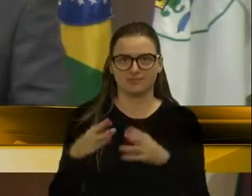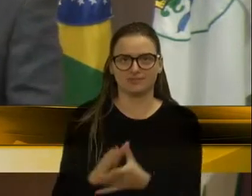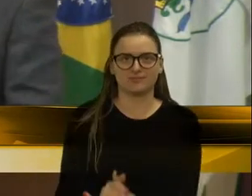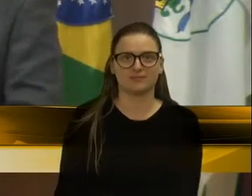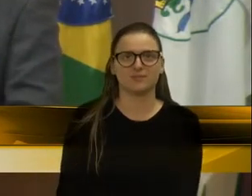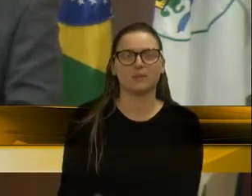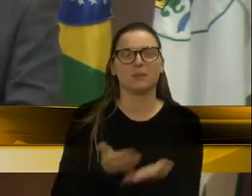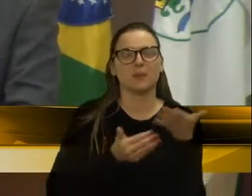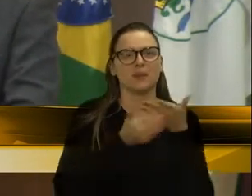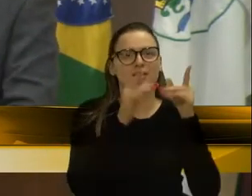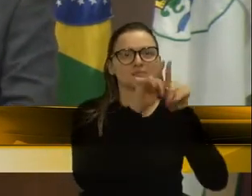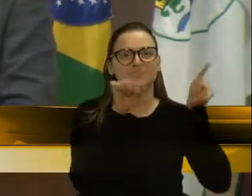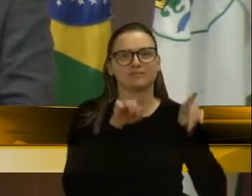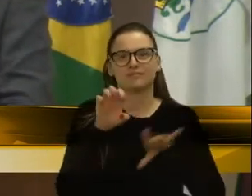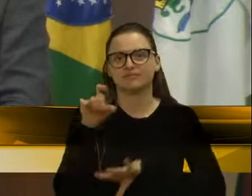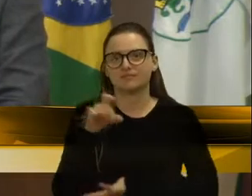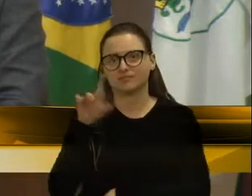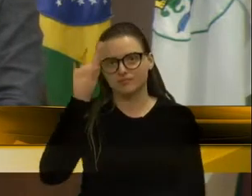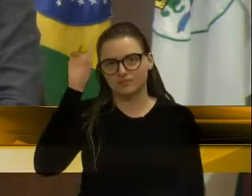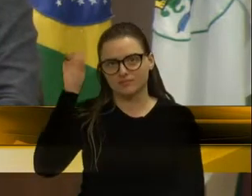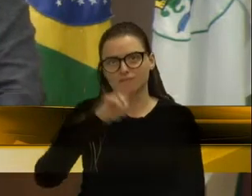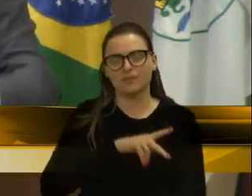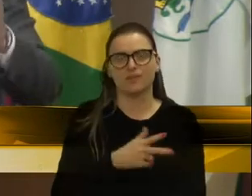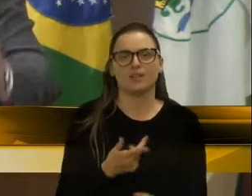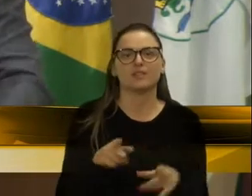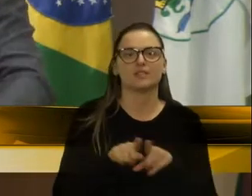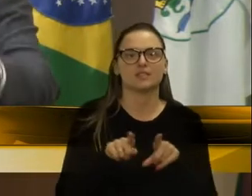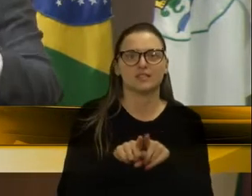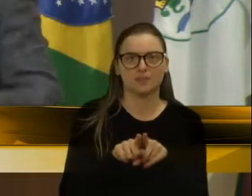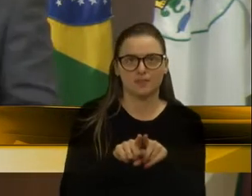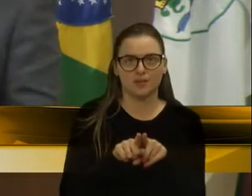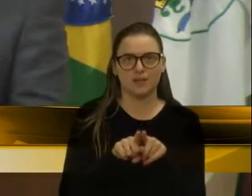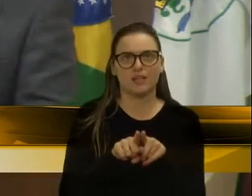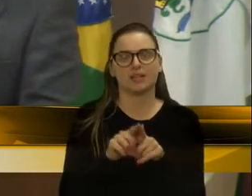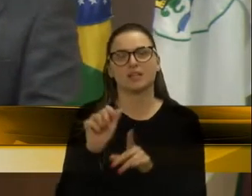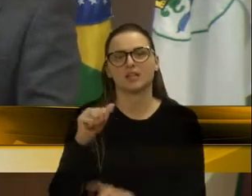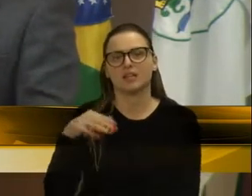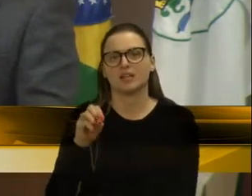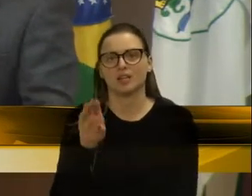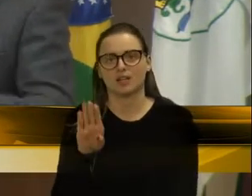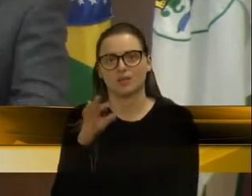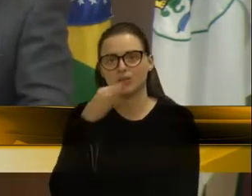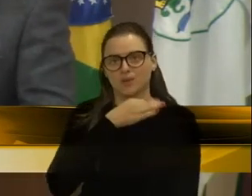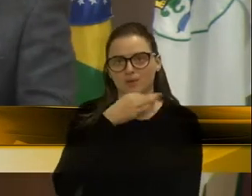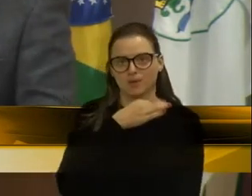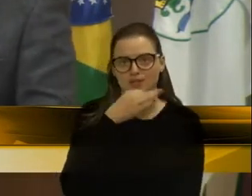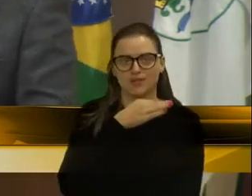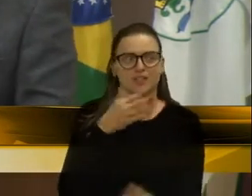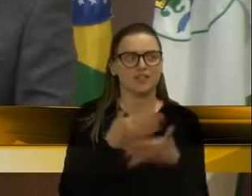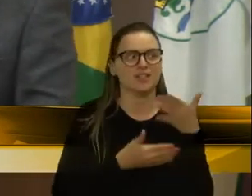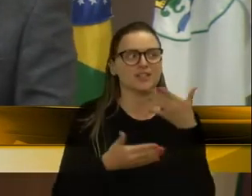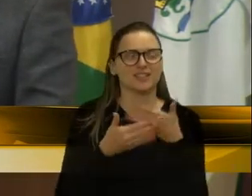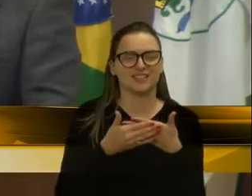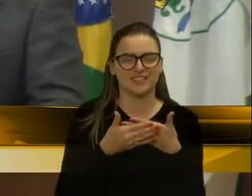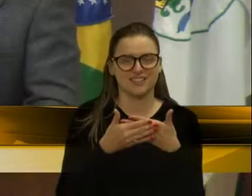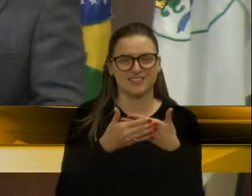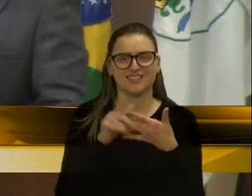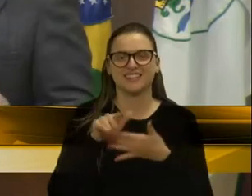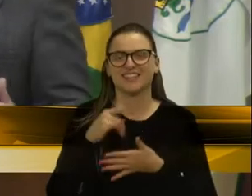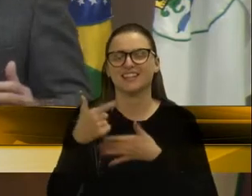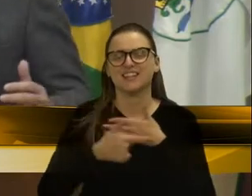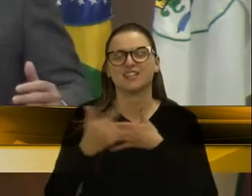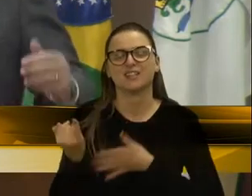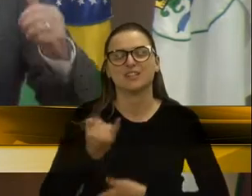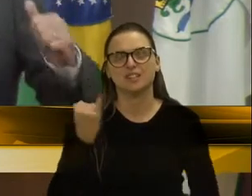colaboradores e diretores estava lá se o astor schmitt também do mob caxias isso tudo é de uma relevância muito